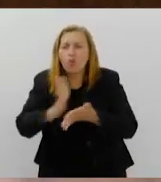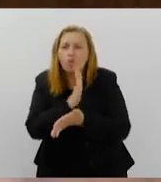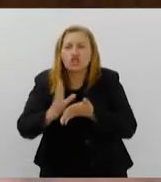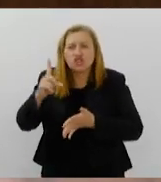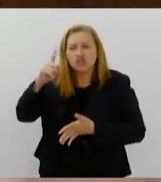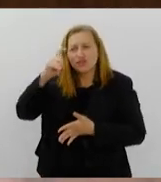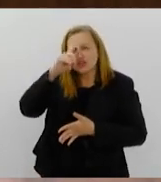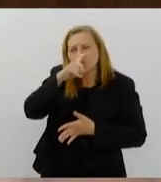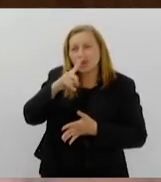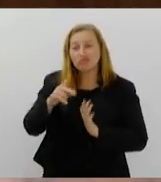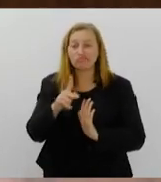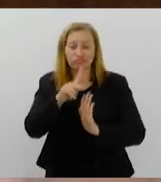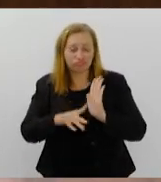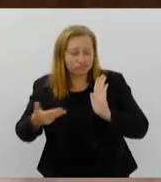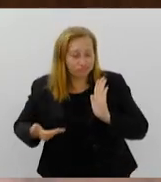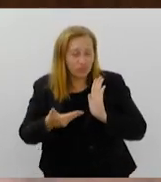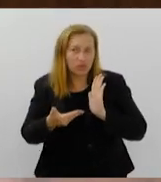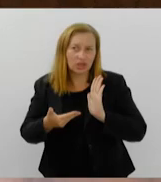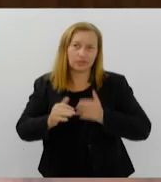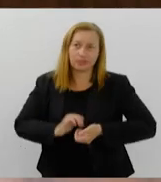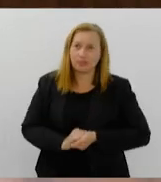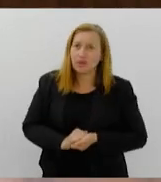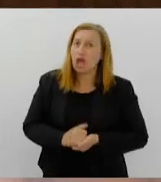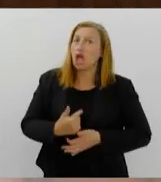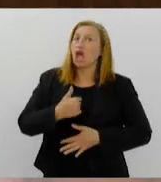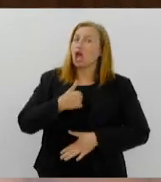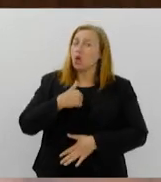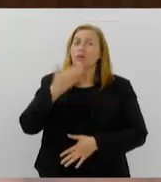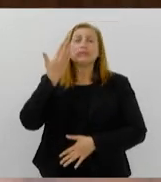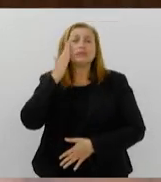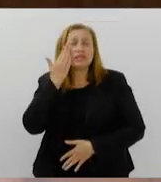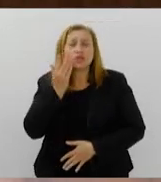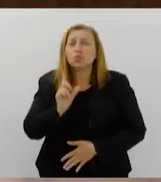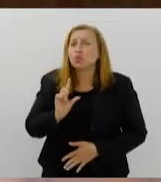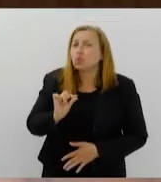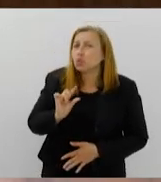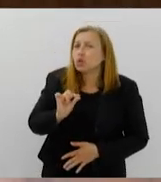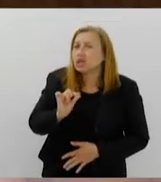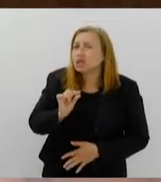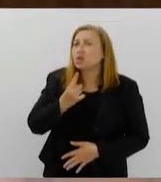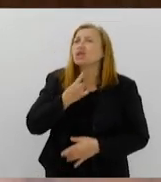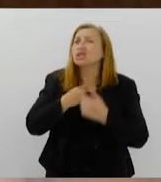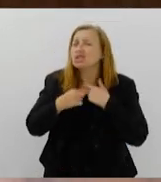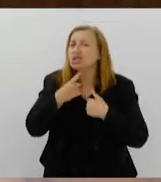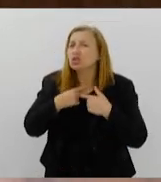dificuldades com esse projeto. Eu entendo o que desejou o